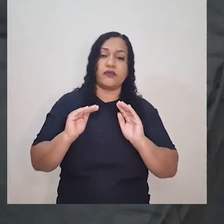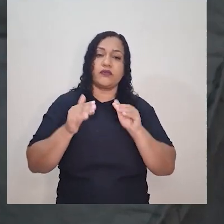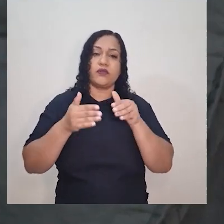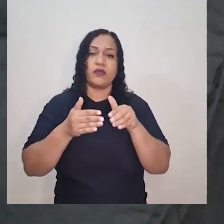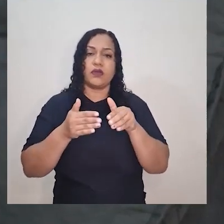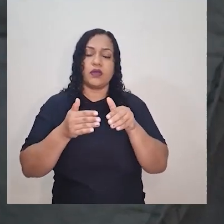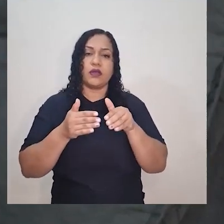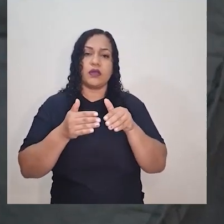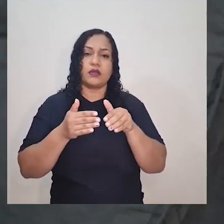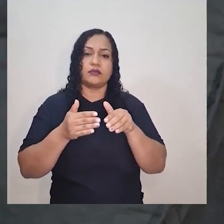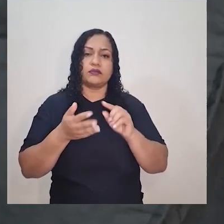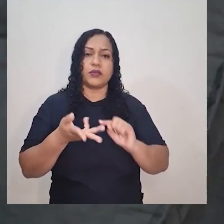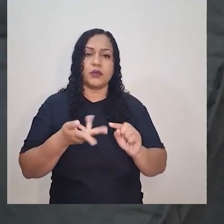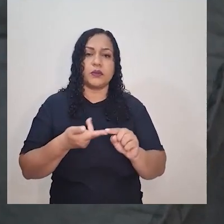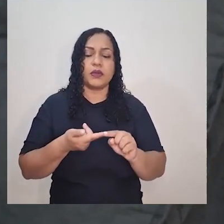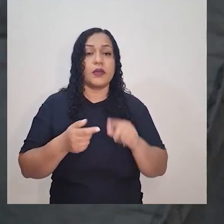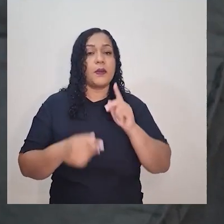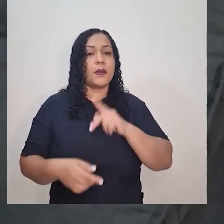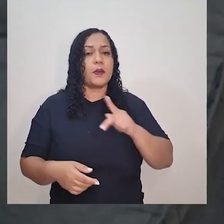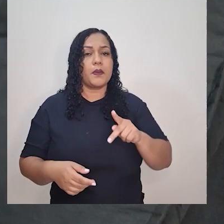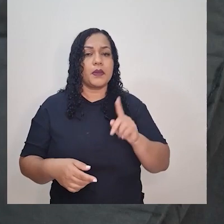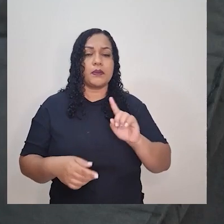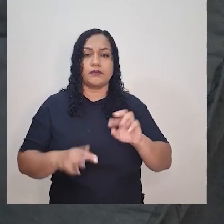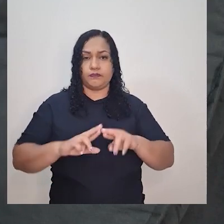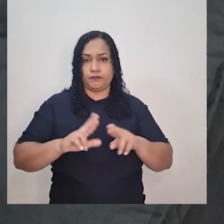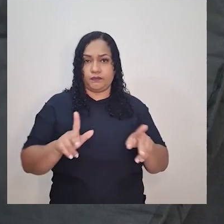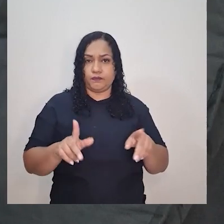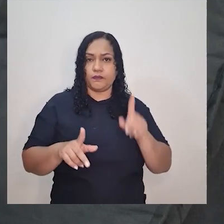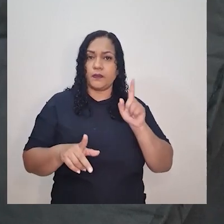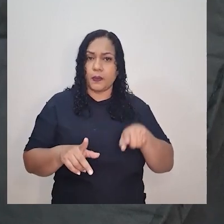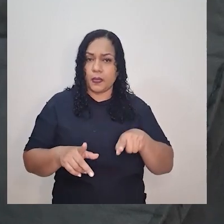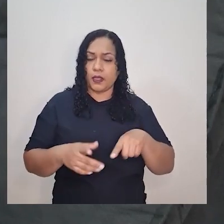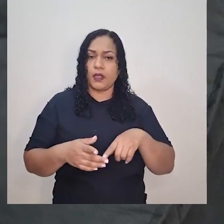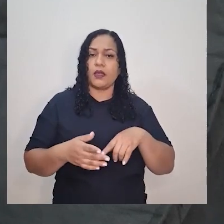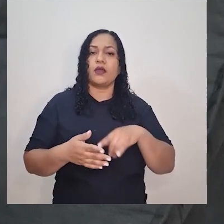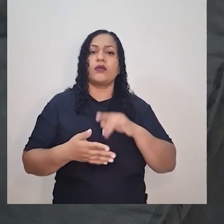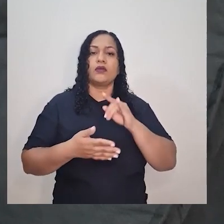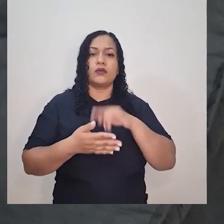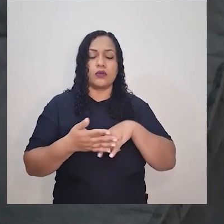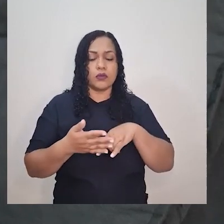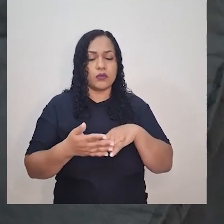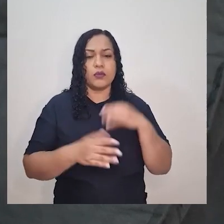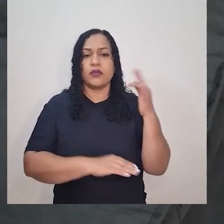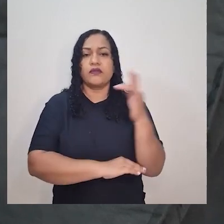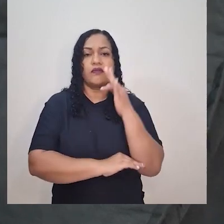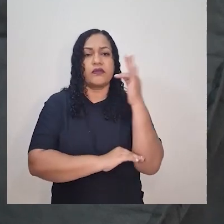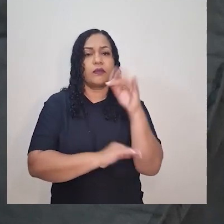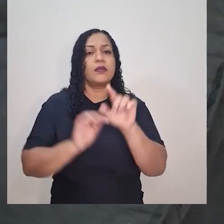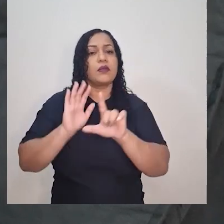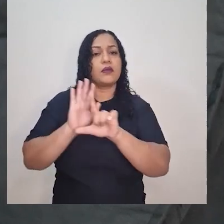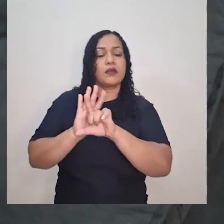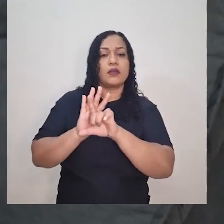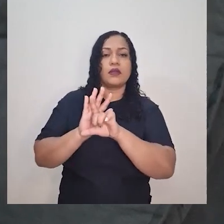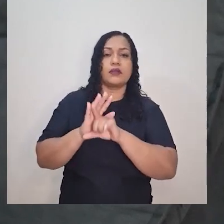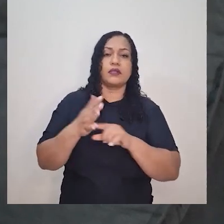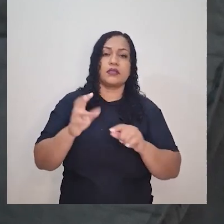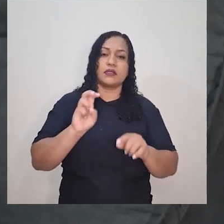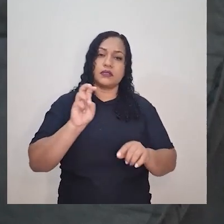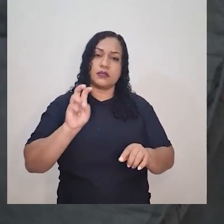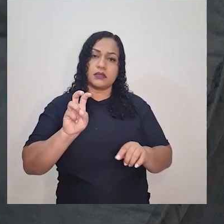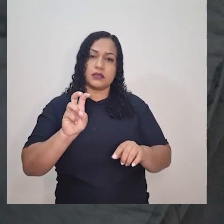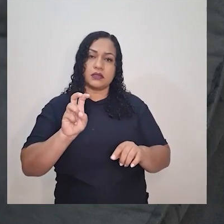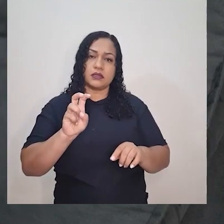projeto político-pedagógico não é diferente, por ser também um documento formal, legal. E ele está pautado em 5